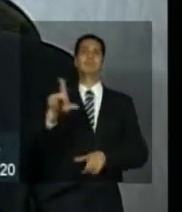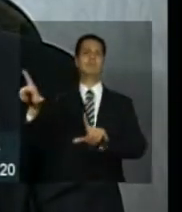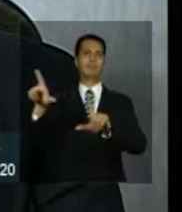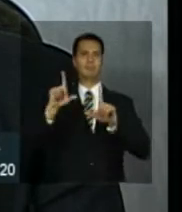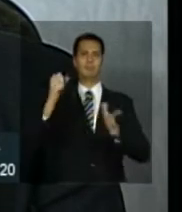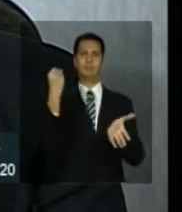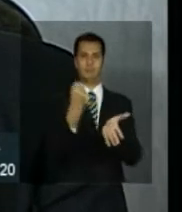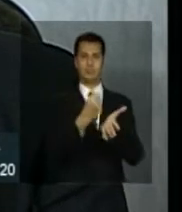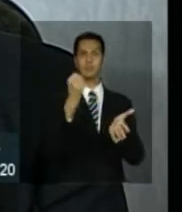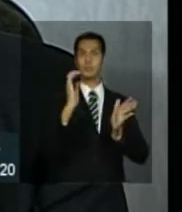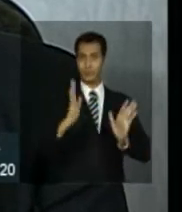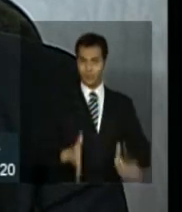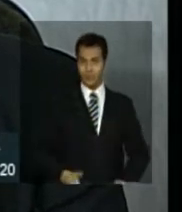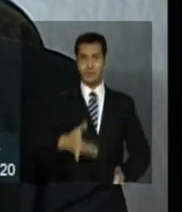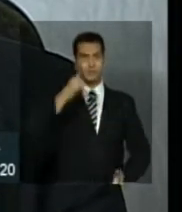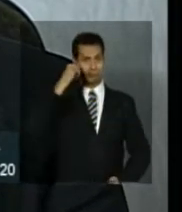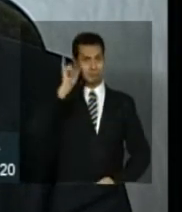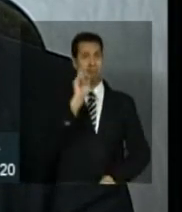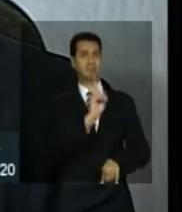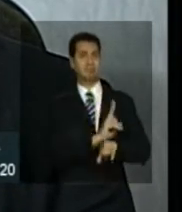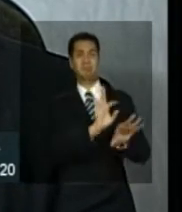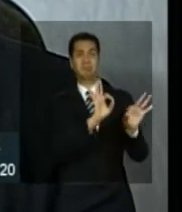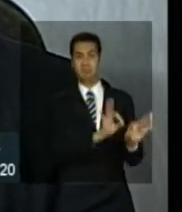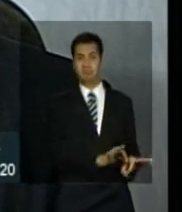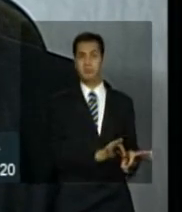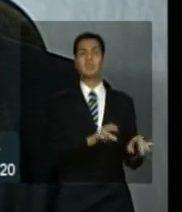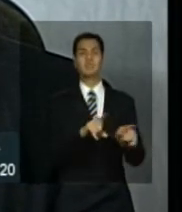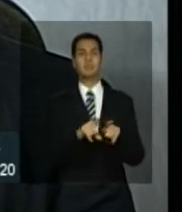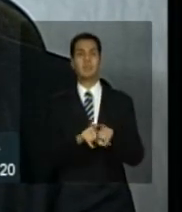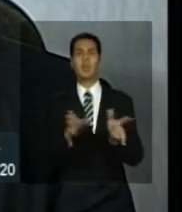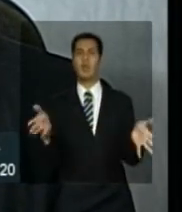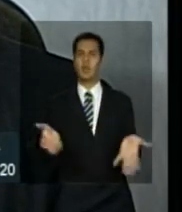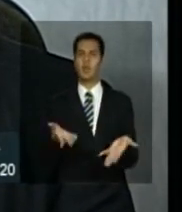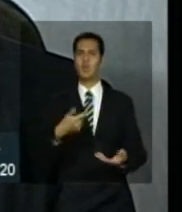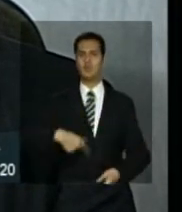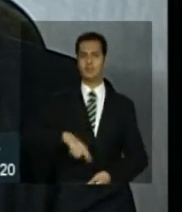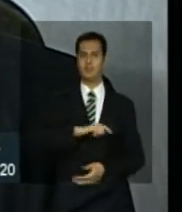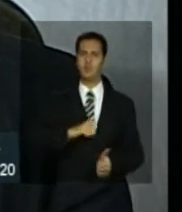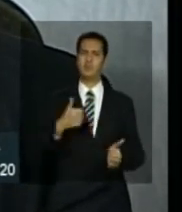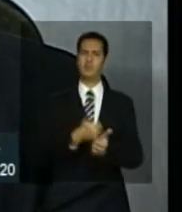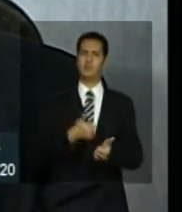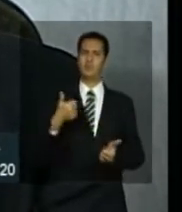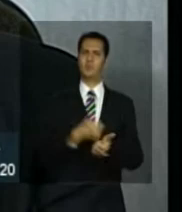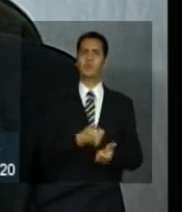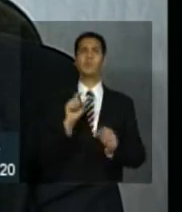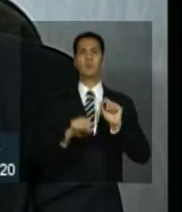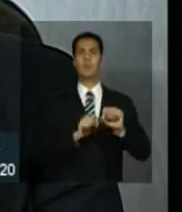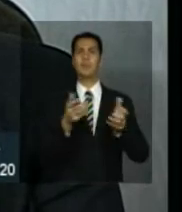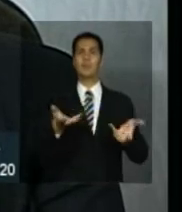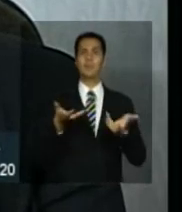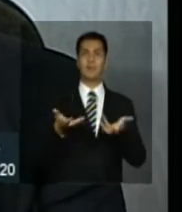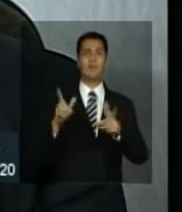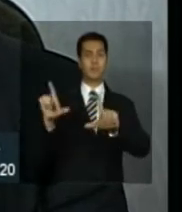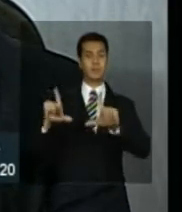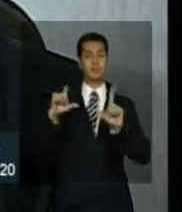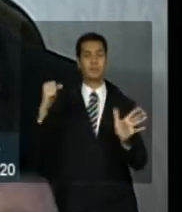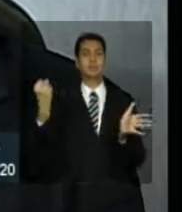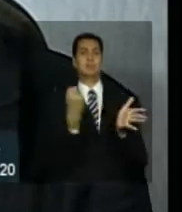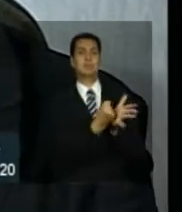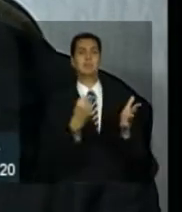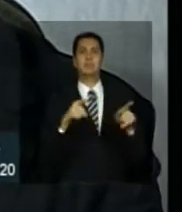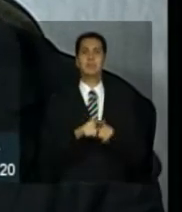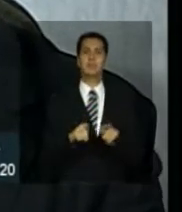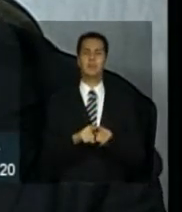perseguir a a questão que envolve a febre AF fitosa eu